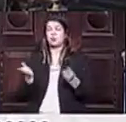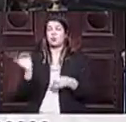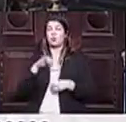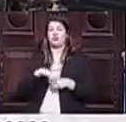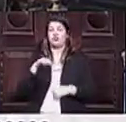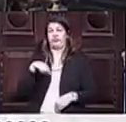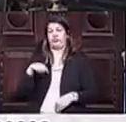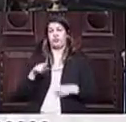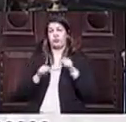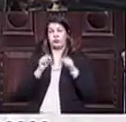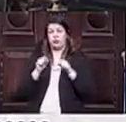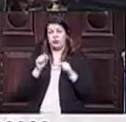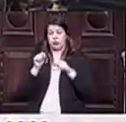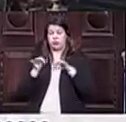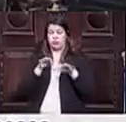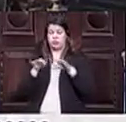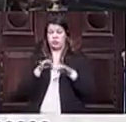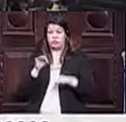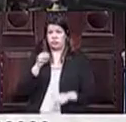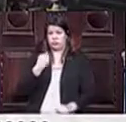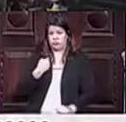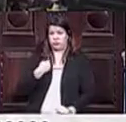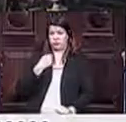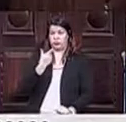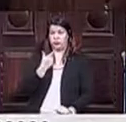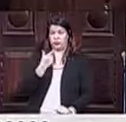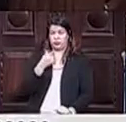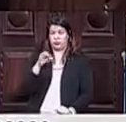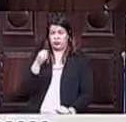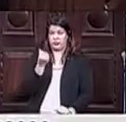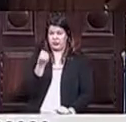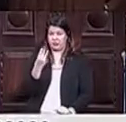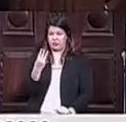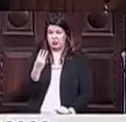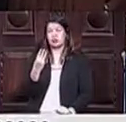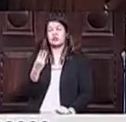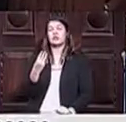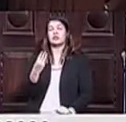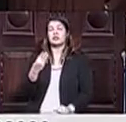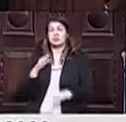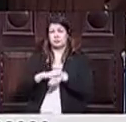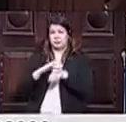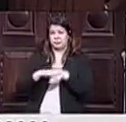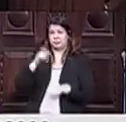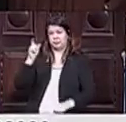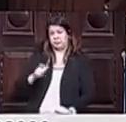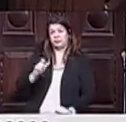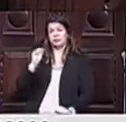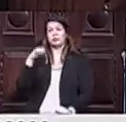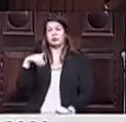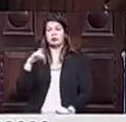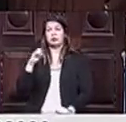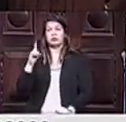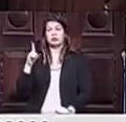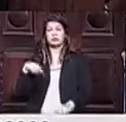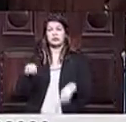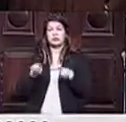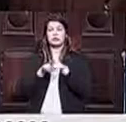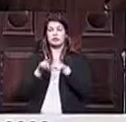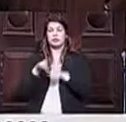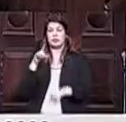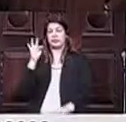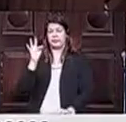2963 2017 de autoria do deputado andré ceciliano serafim